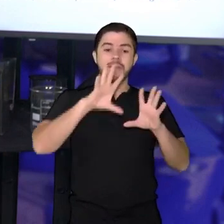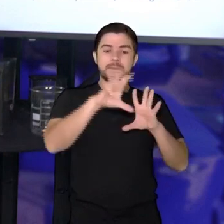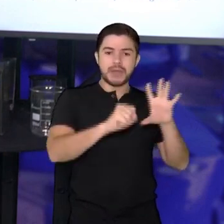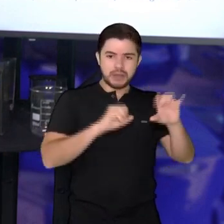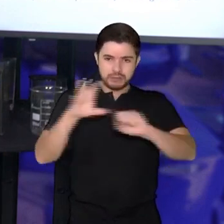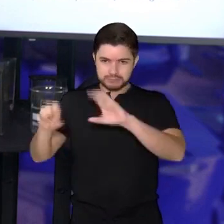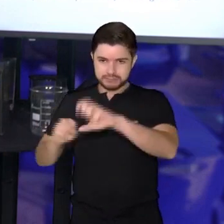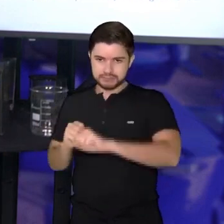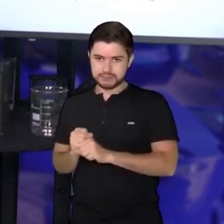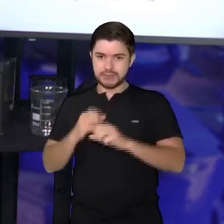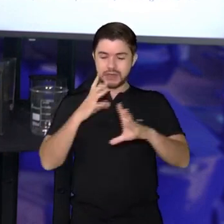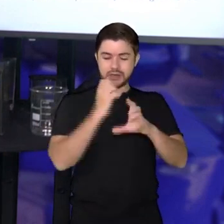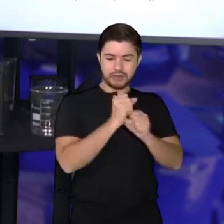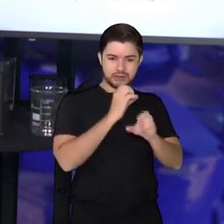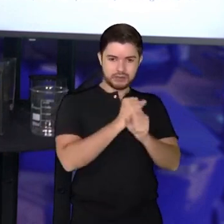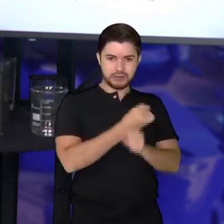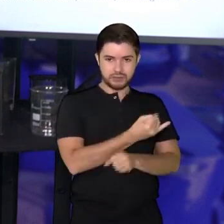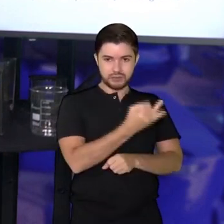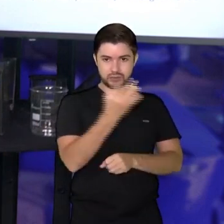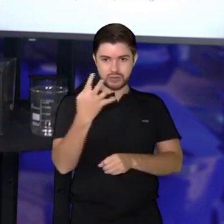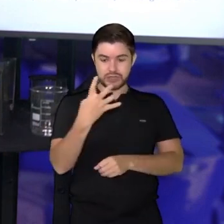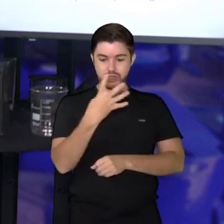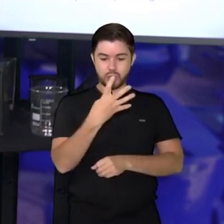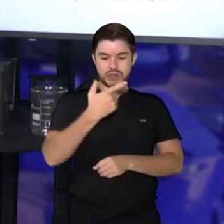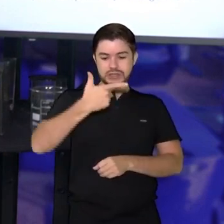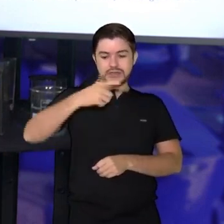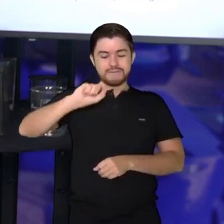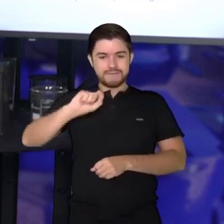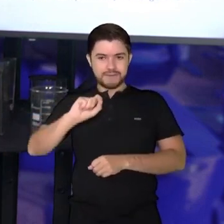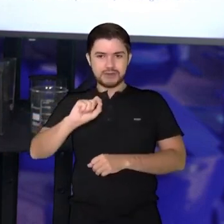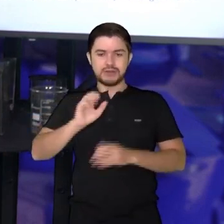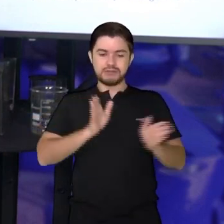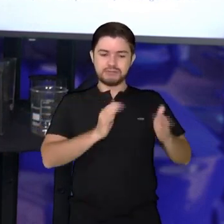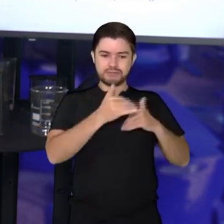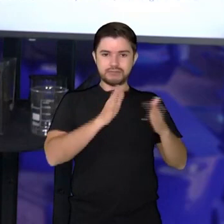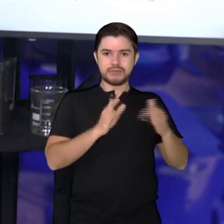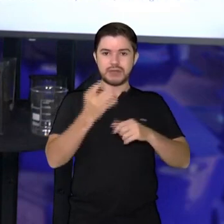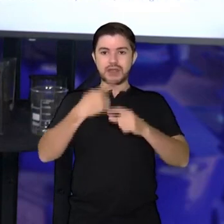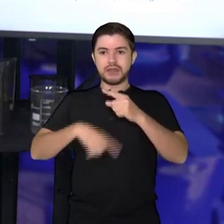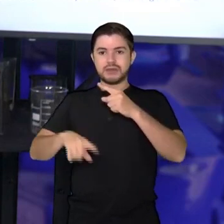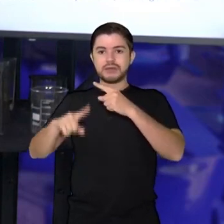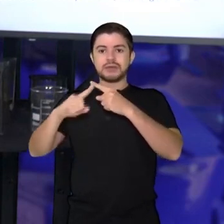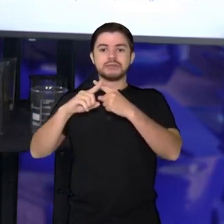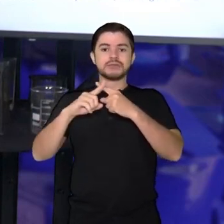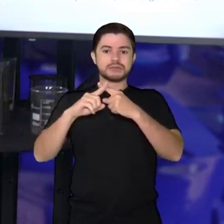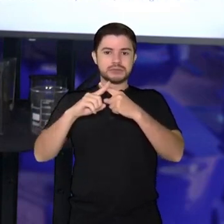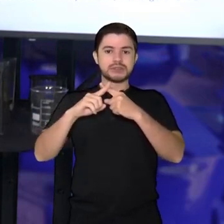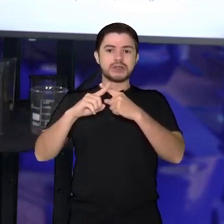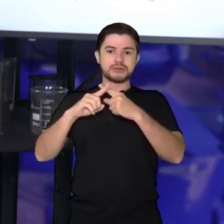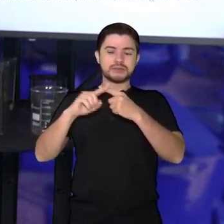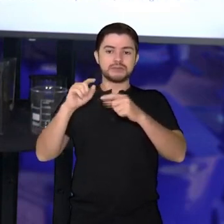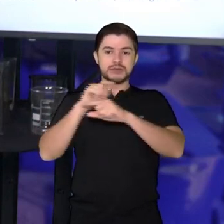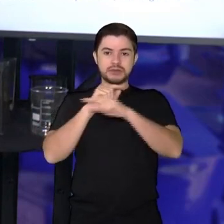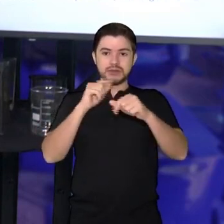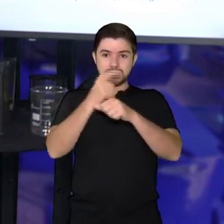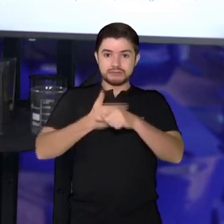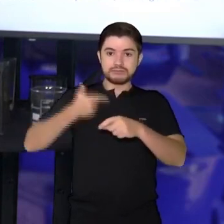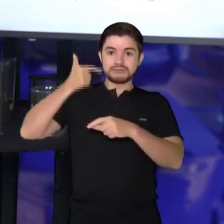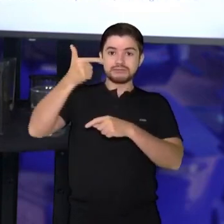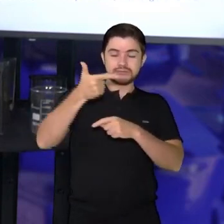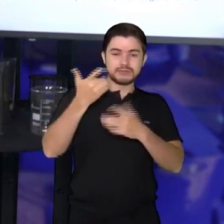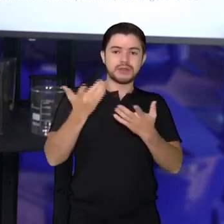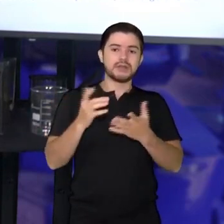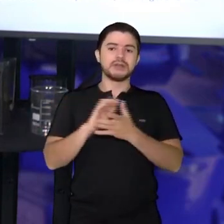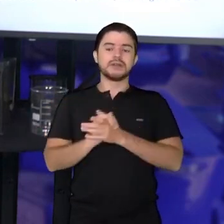cubinhos inicial que você tem, que são 420, e multiplicar pela potência do 5 elevado